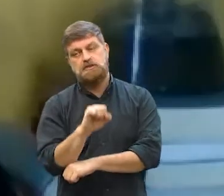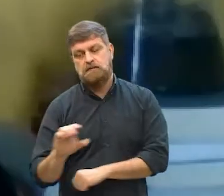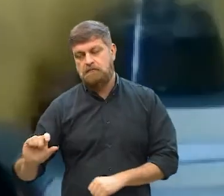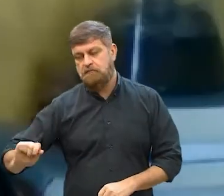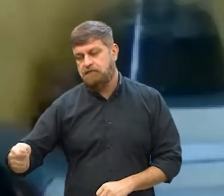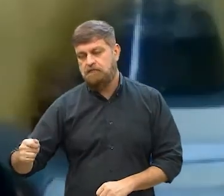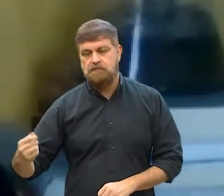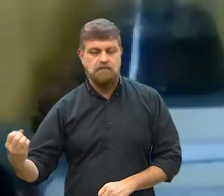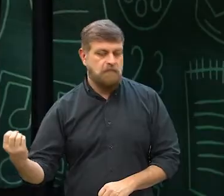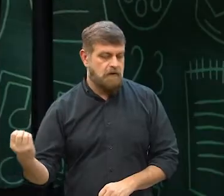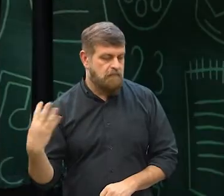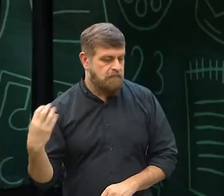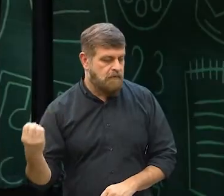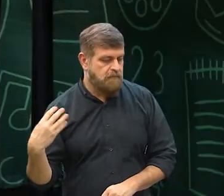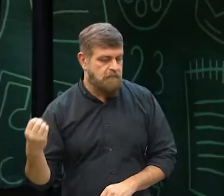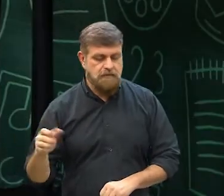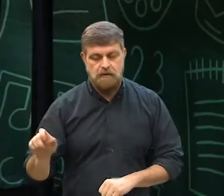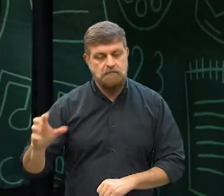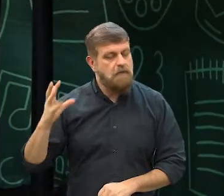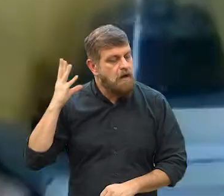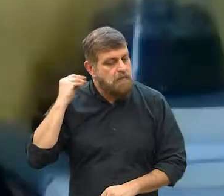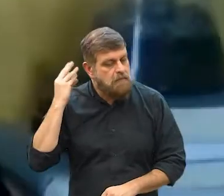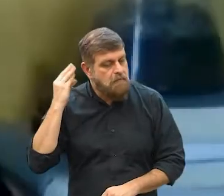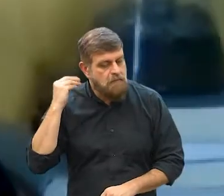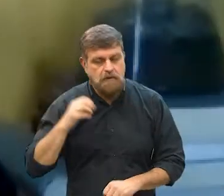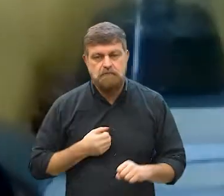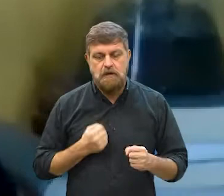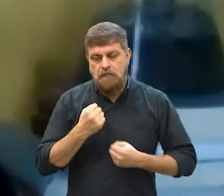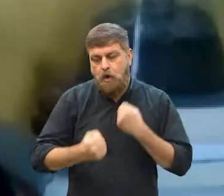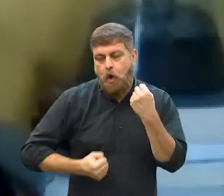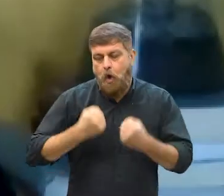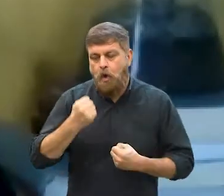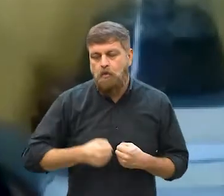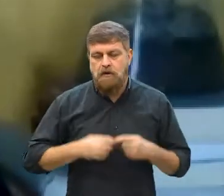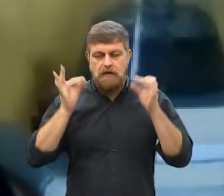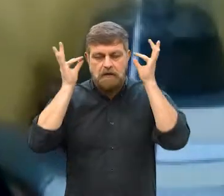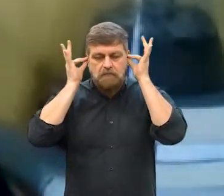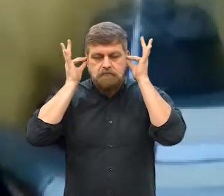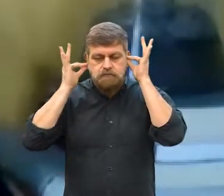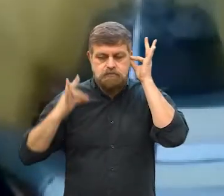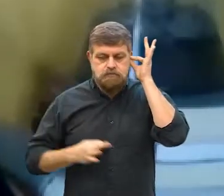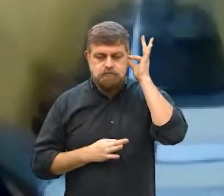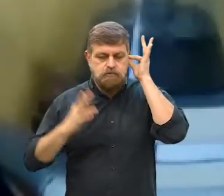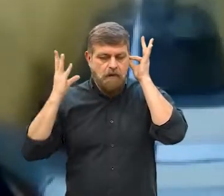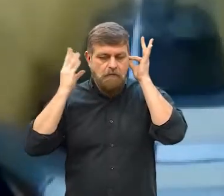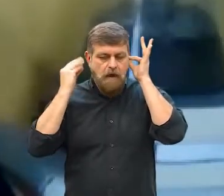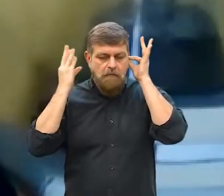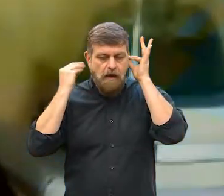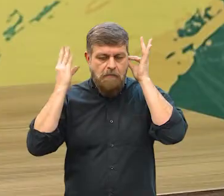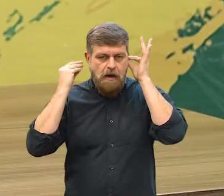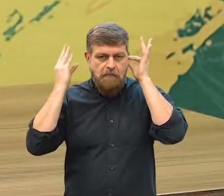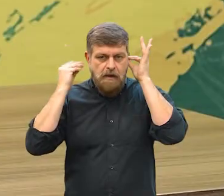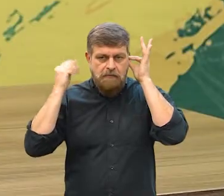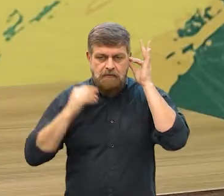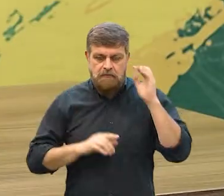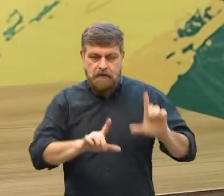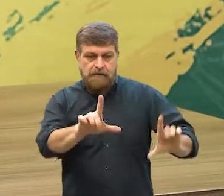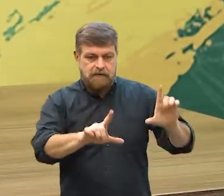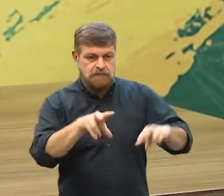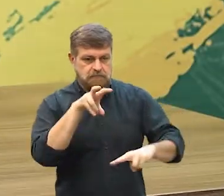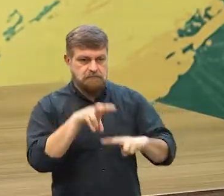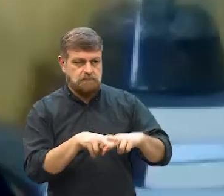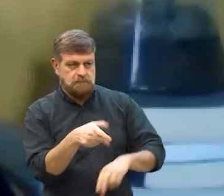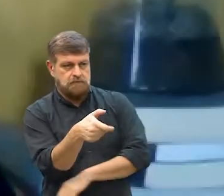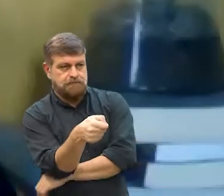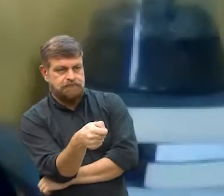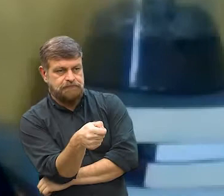posso cozinhar ou se dá uma corridinha assando corridinha eu posso fazer tudo né nome da sua televisão não